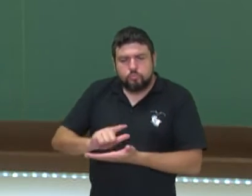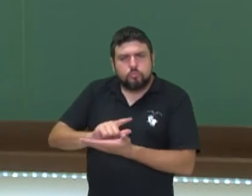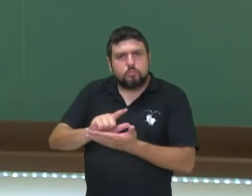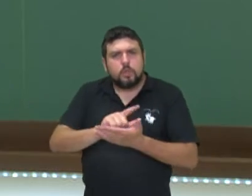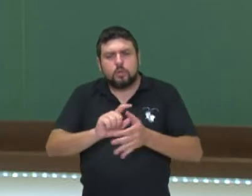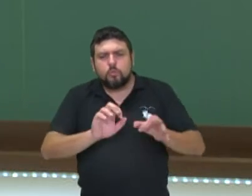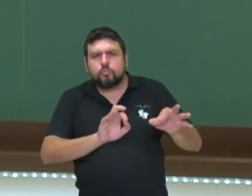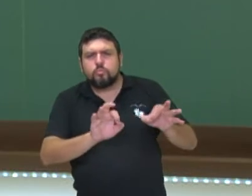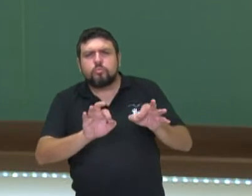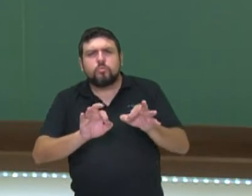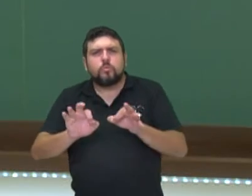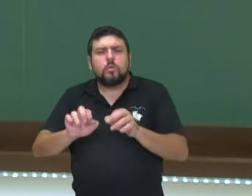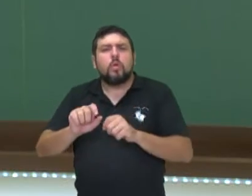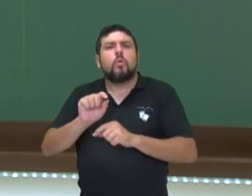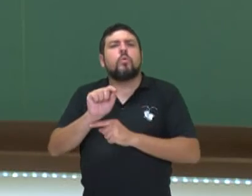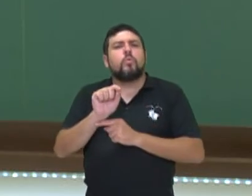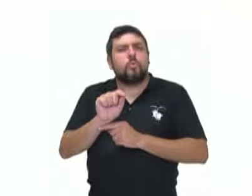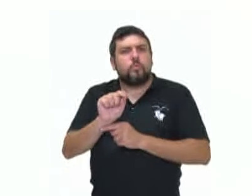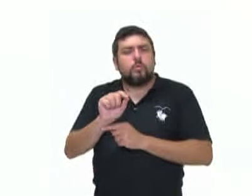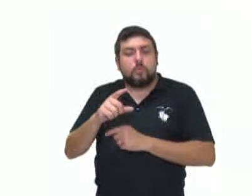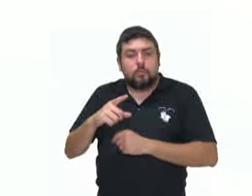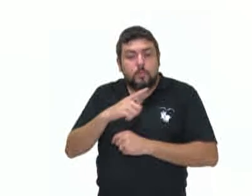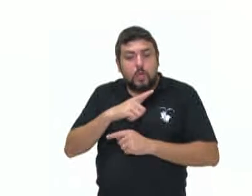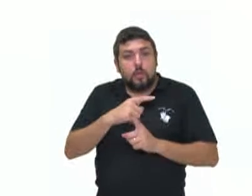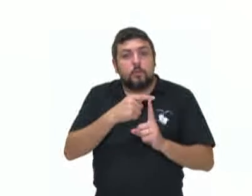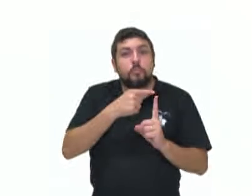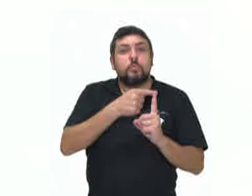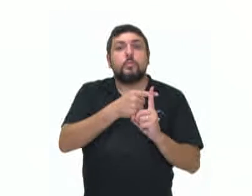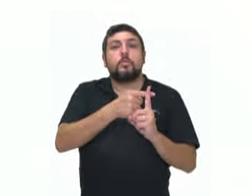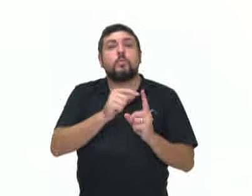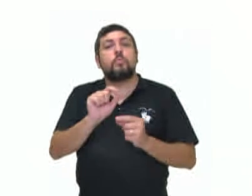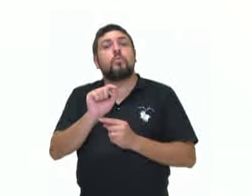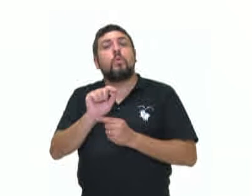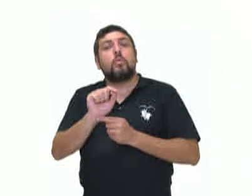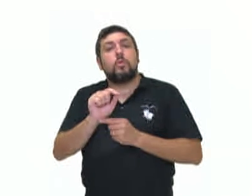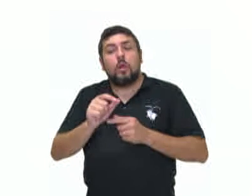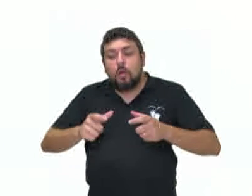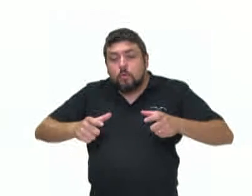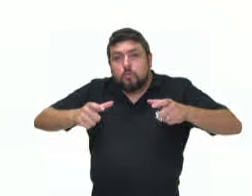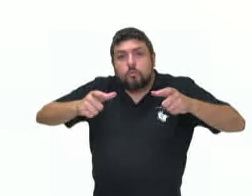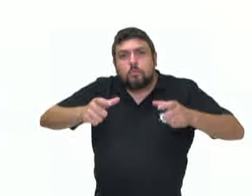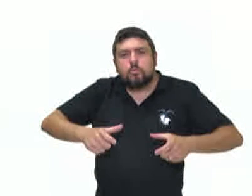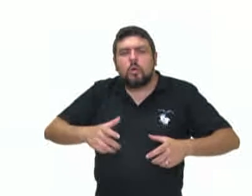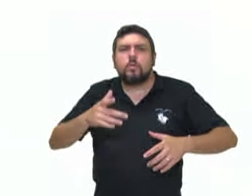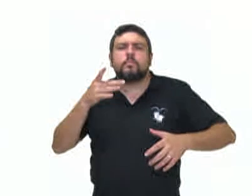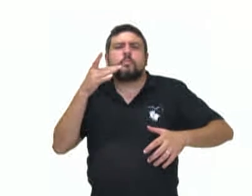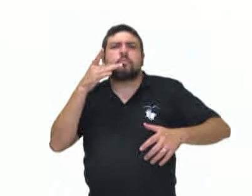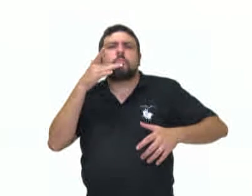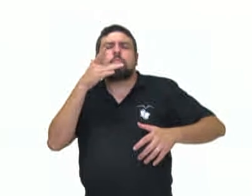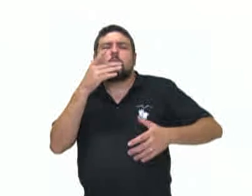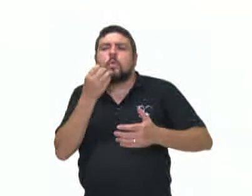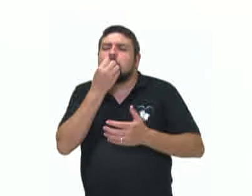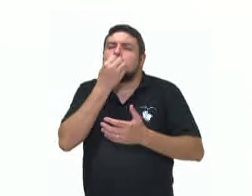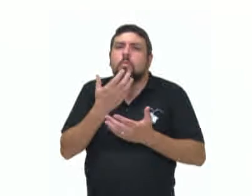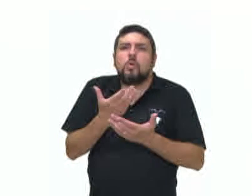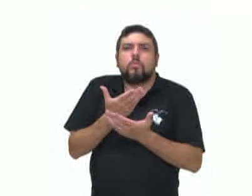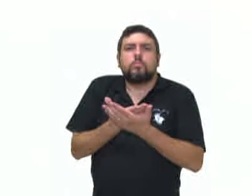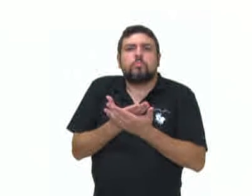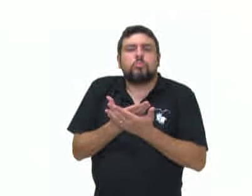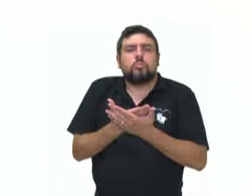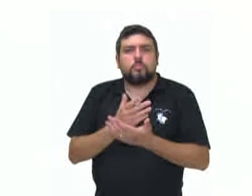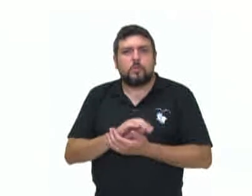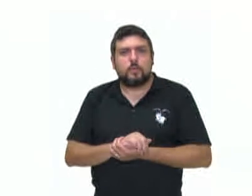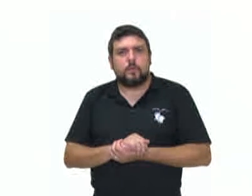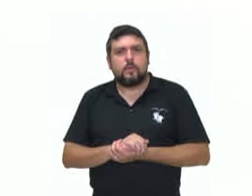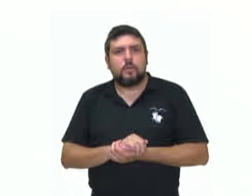e isso para você gera uma consequência positiva, que é ter um ambiente saudável, limpo, organizado para você estudar.